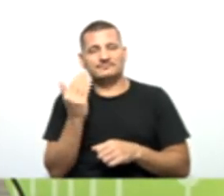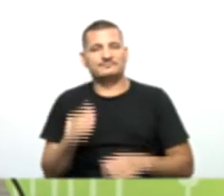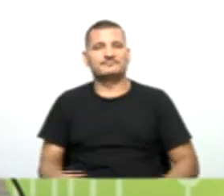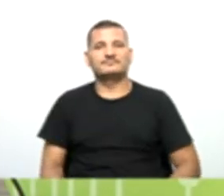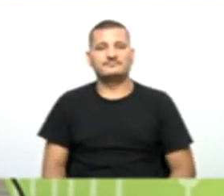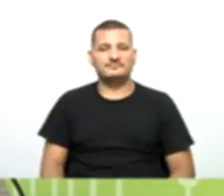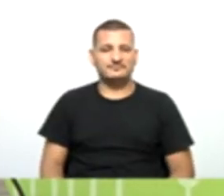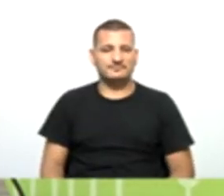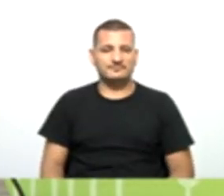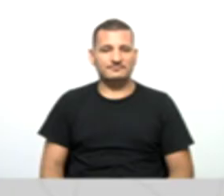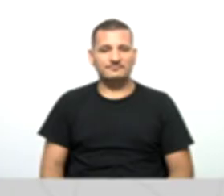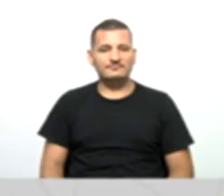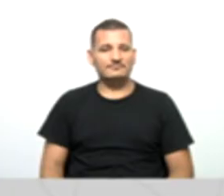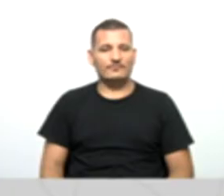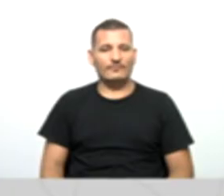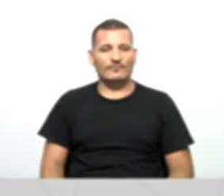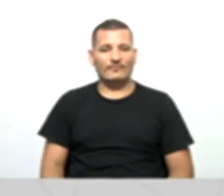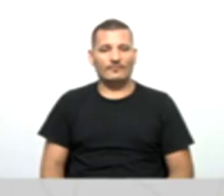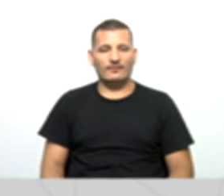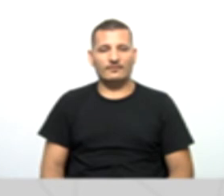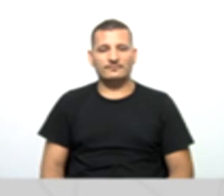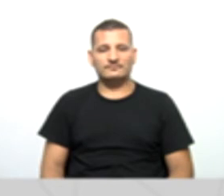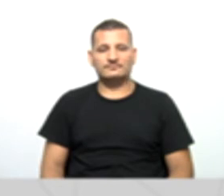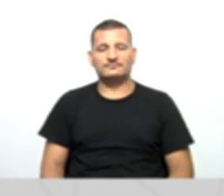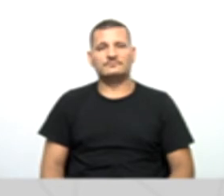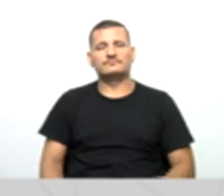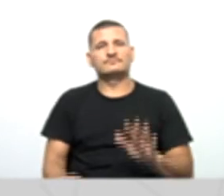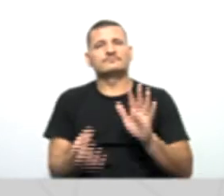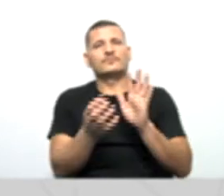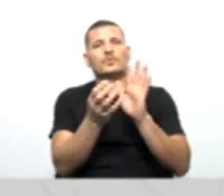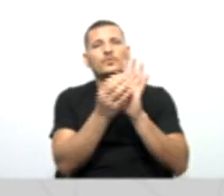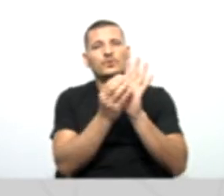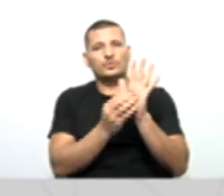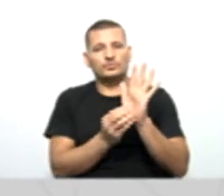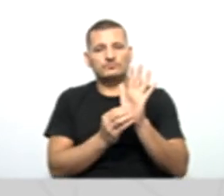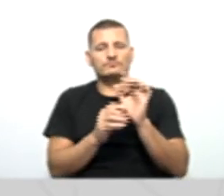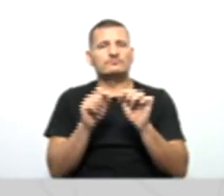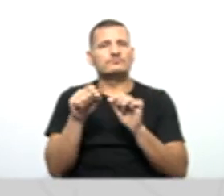gente? Bora ver aqui, ó. O que é escopo?